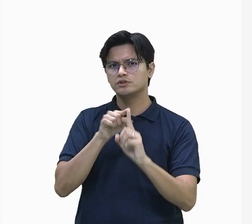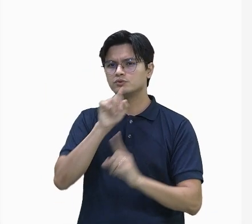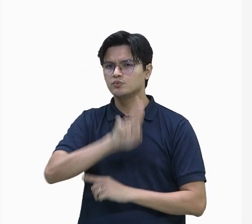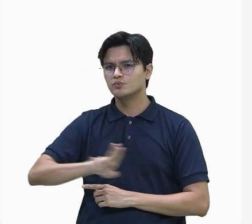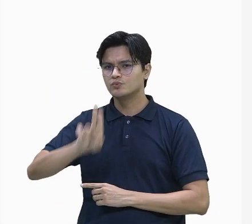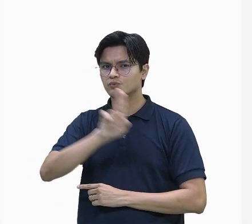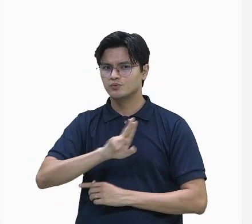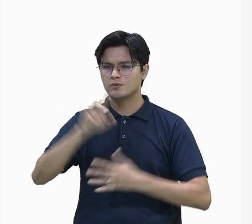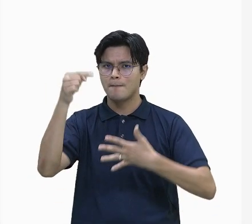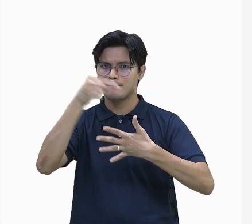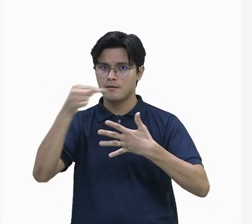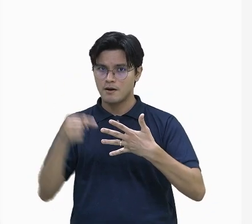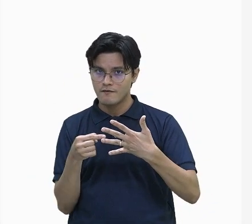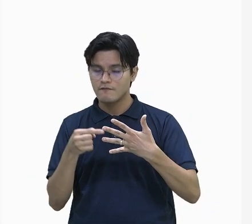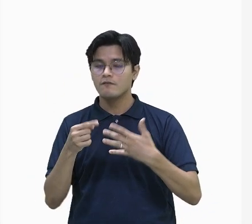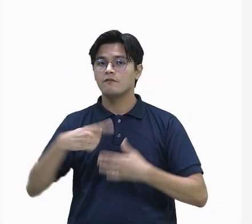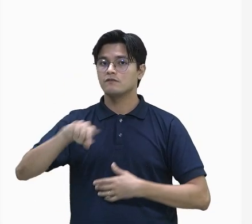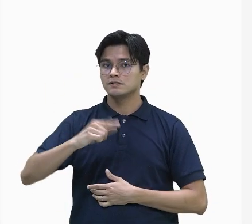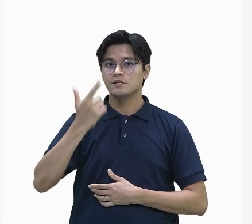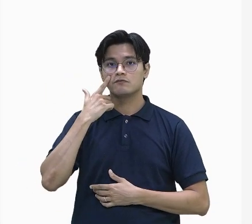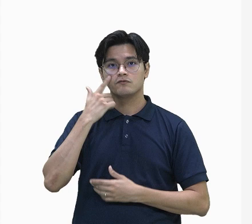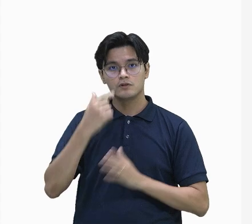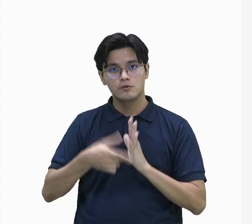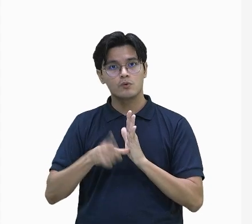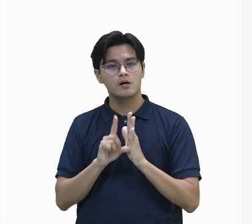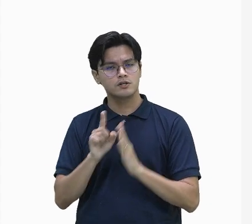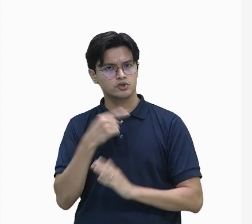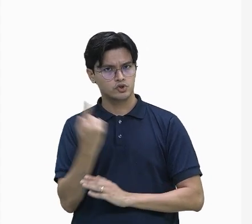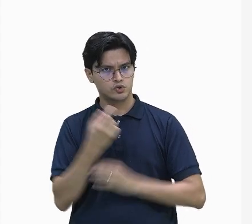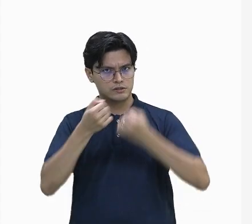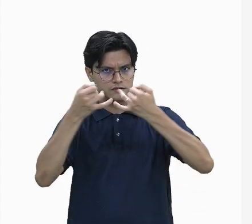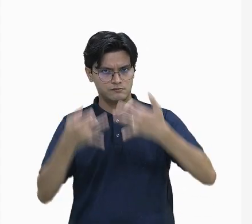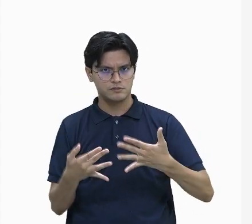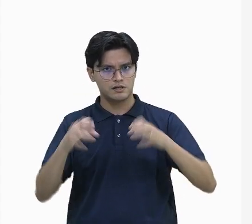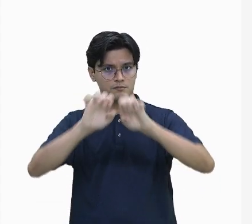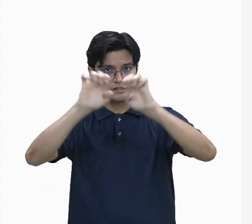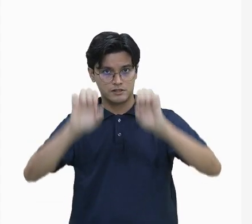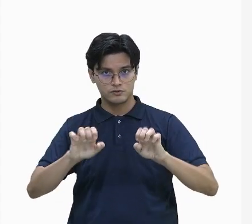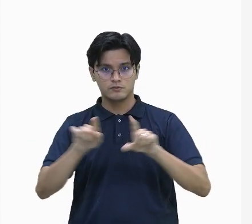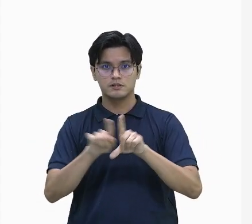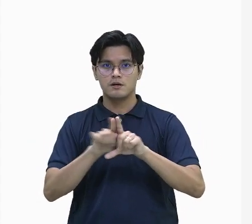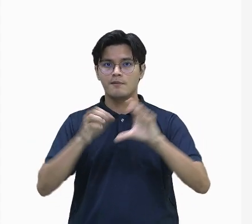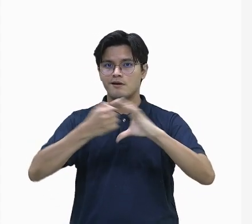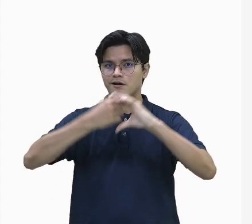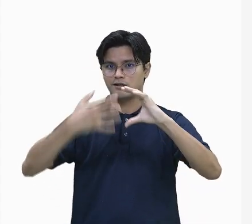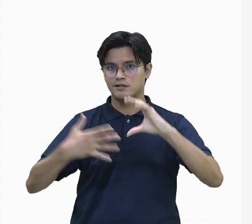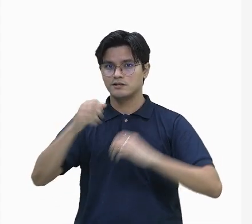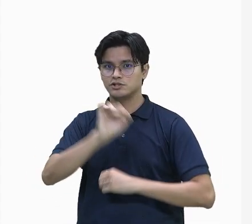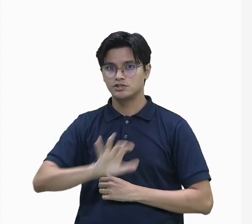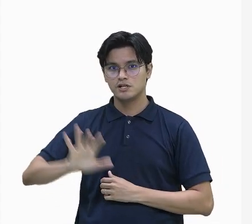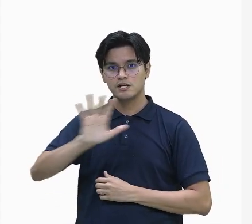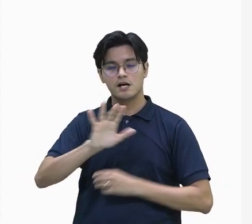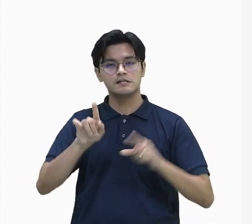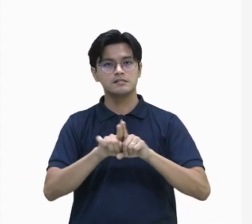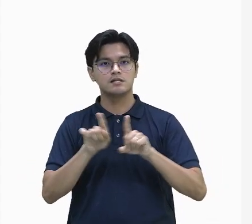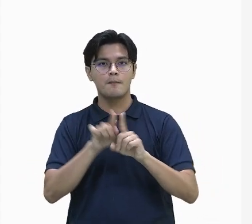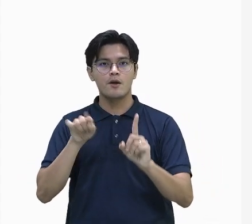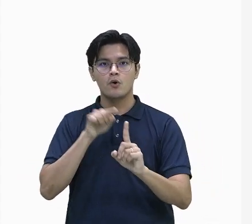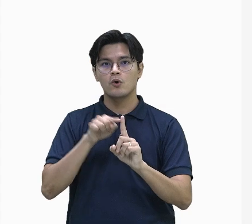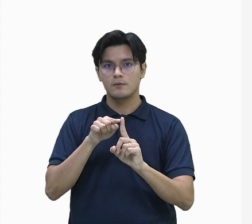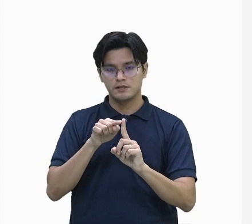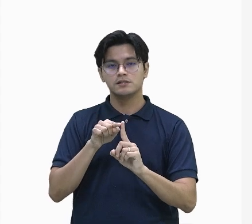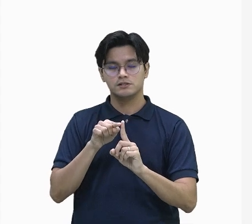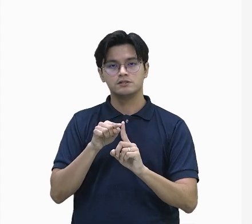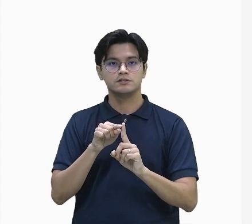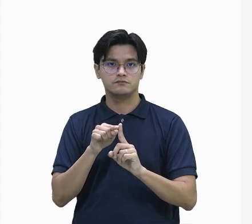gente começou aí com a parte anatômica, características gerais, e as funções do sistema, recepção de estímulo. A